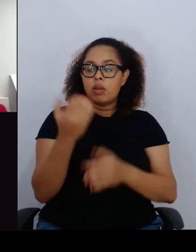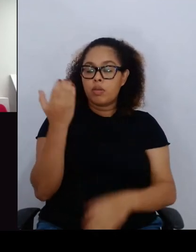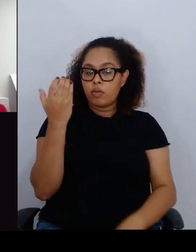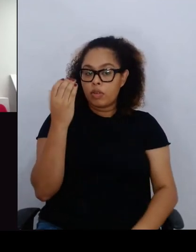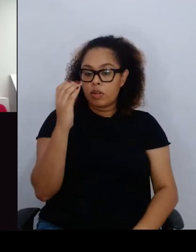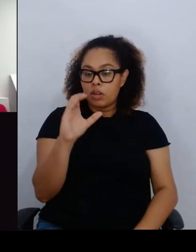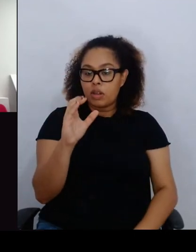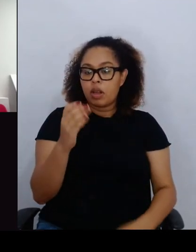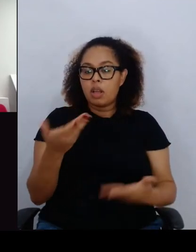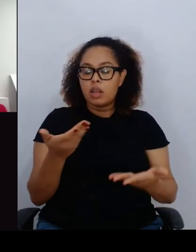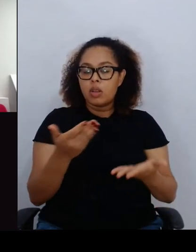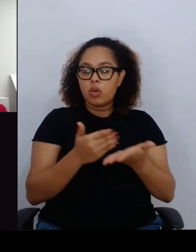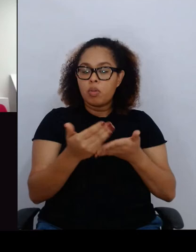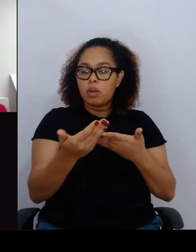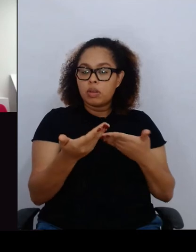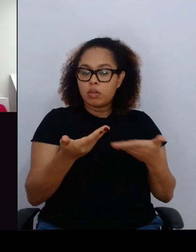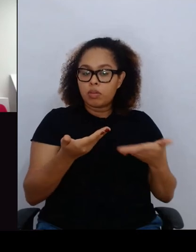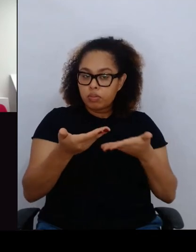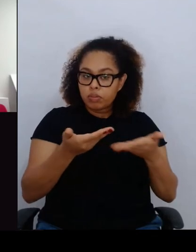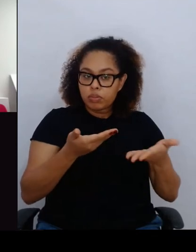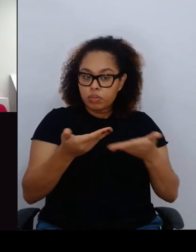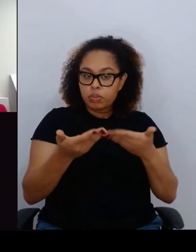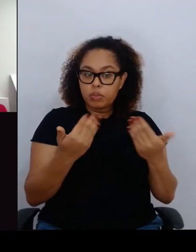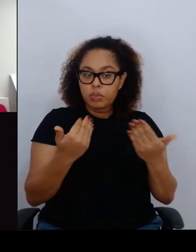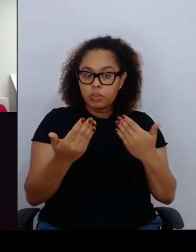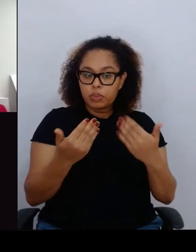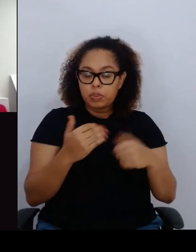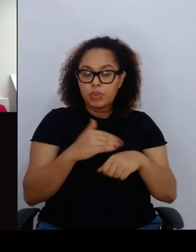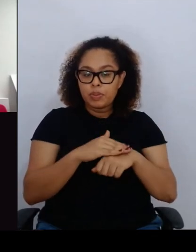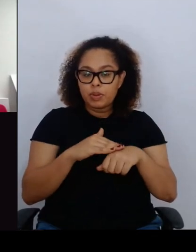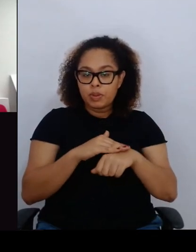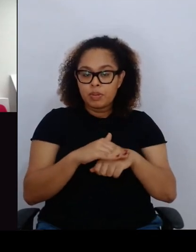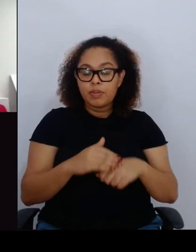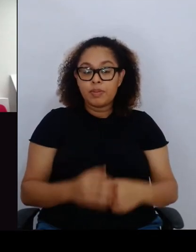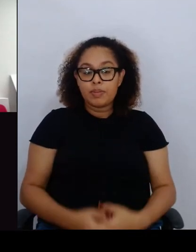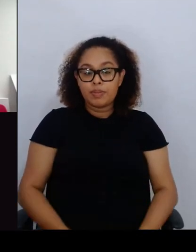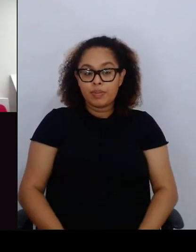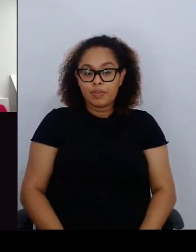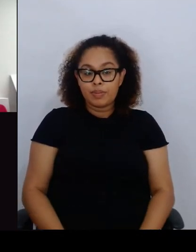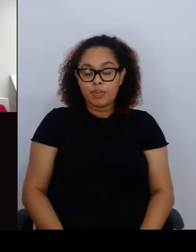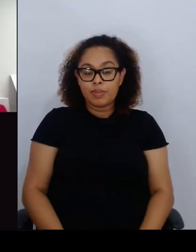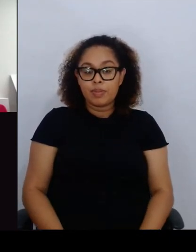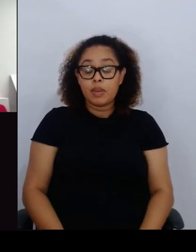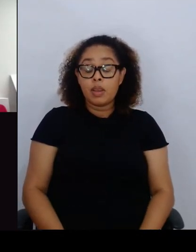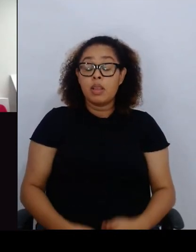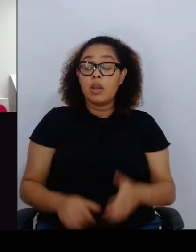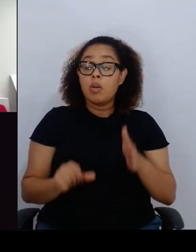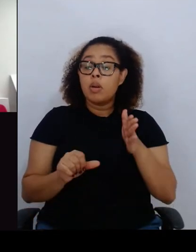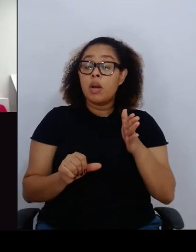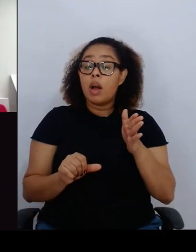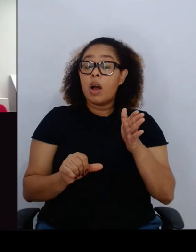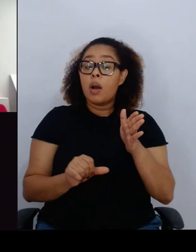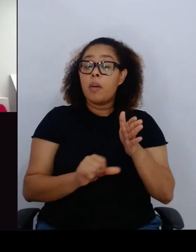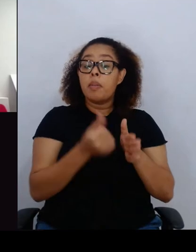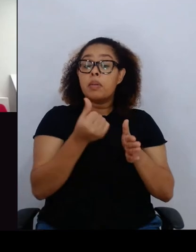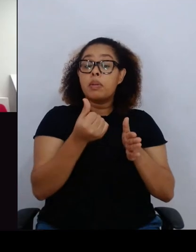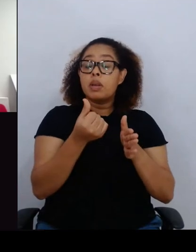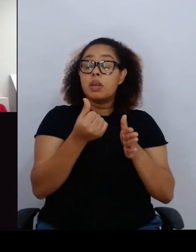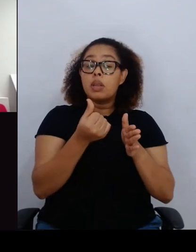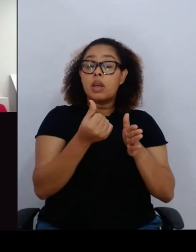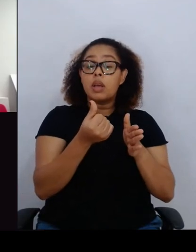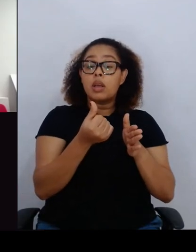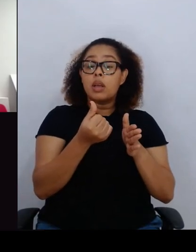gente vai poder bater um papo um pouco é bom a primeira questão é dirigida a